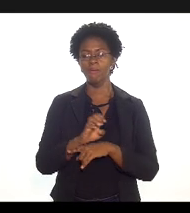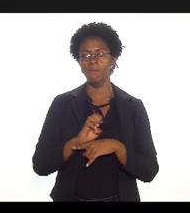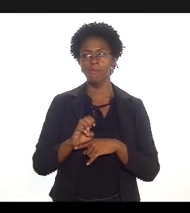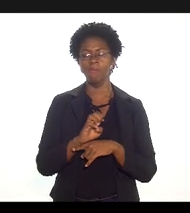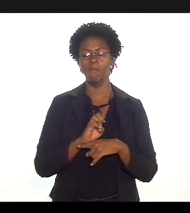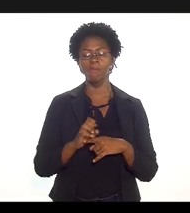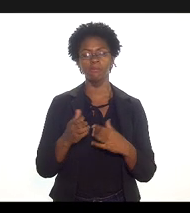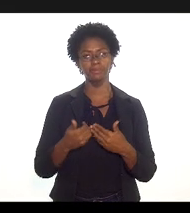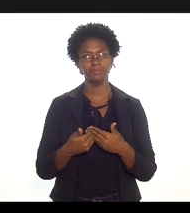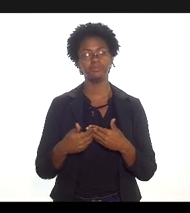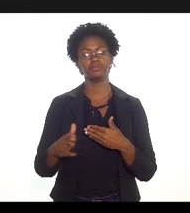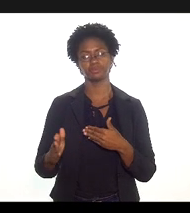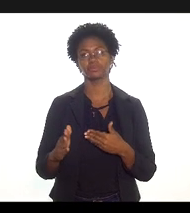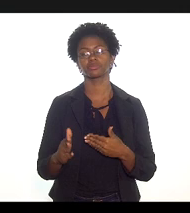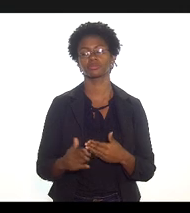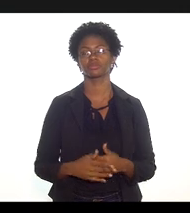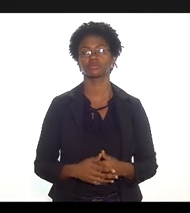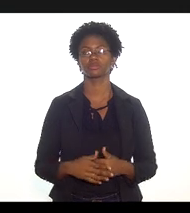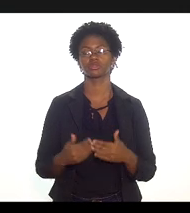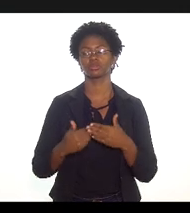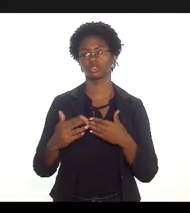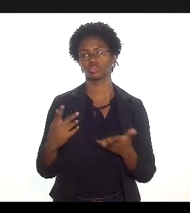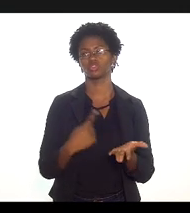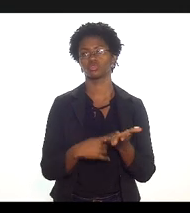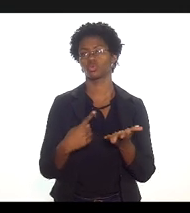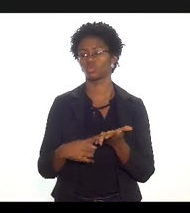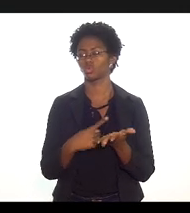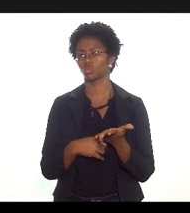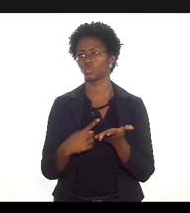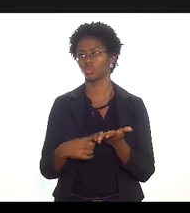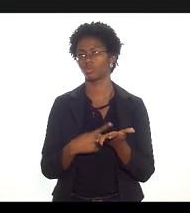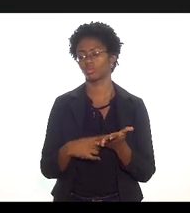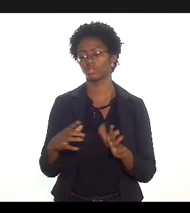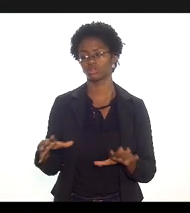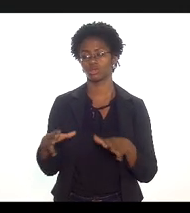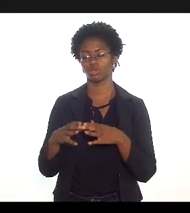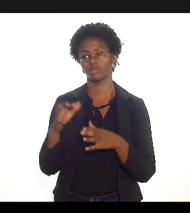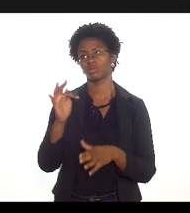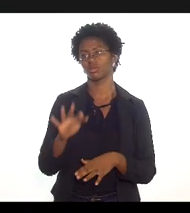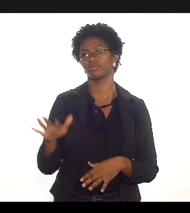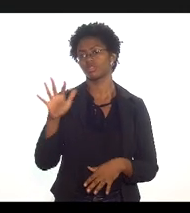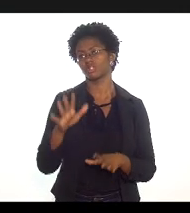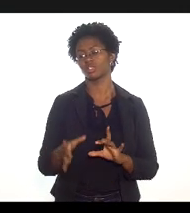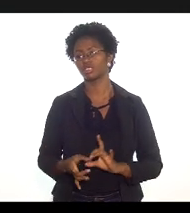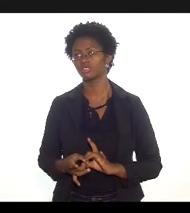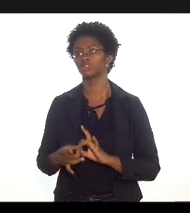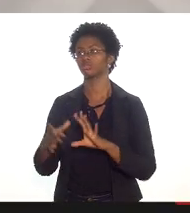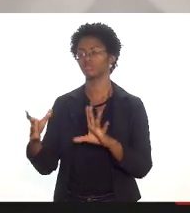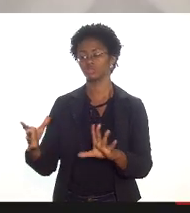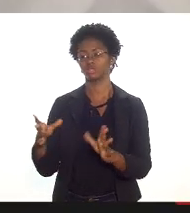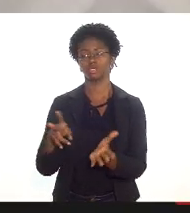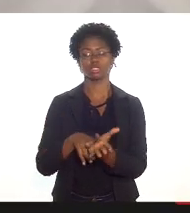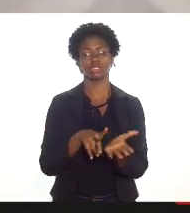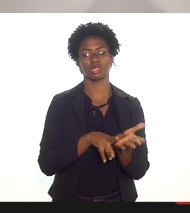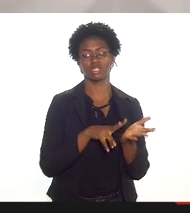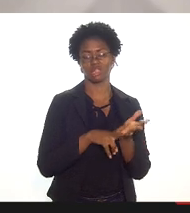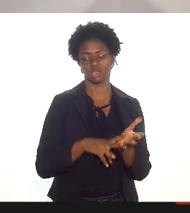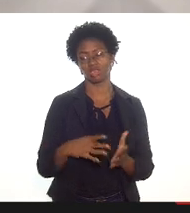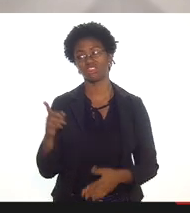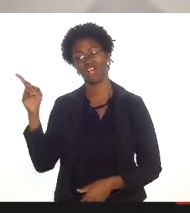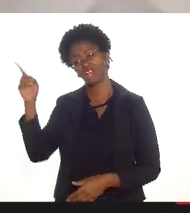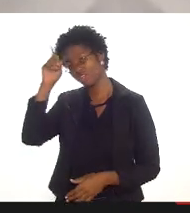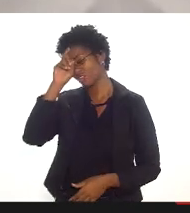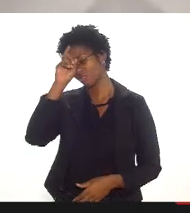partir de um acordo com a rede federal que iria, então, disponibilizar leitos, salvo engano, Cardoso